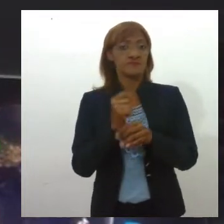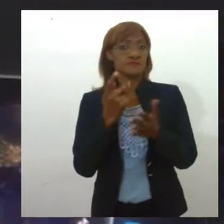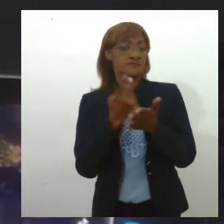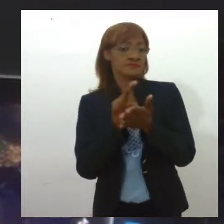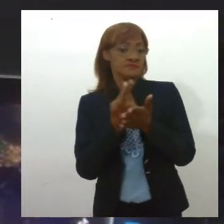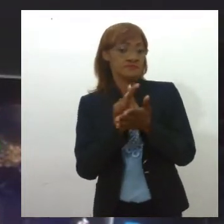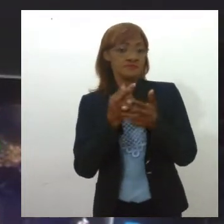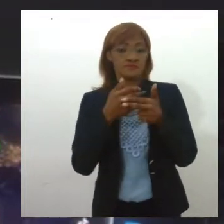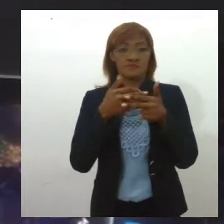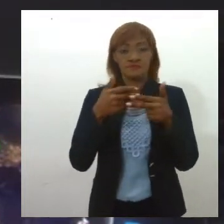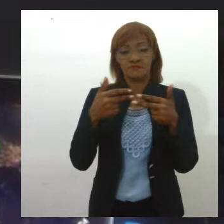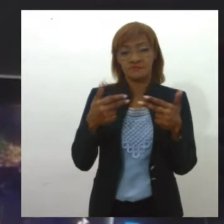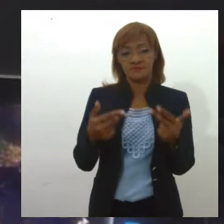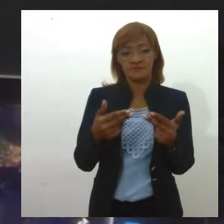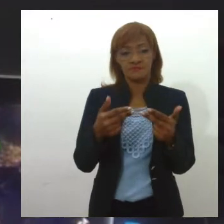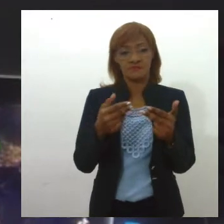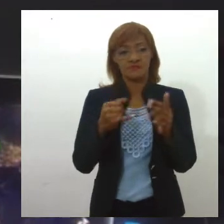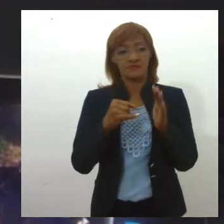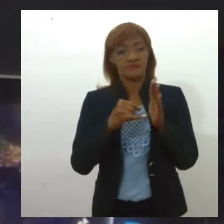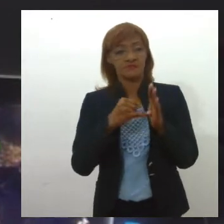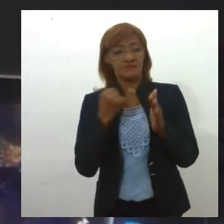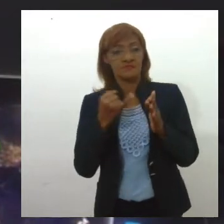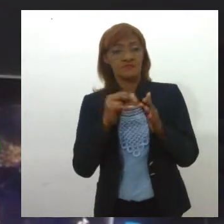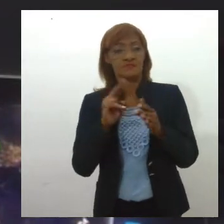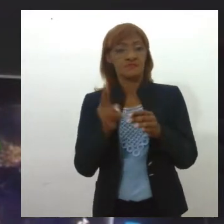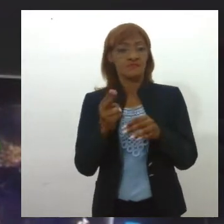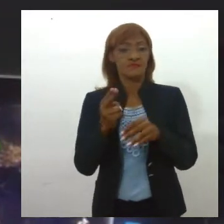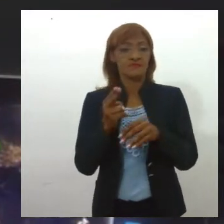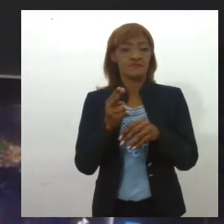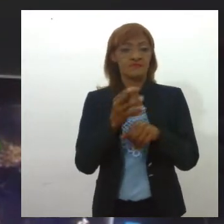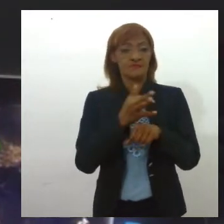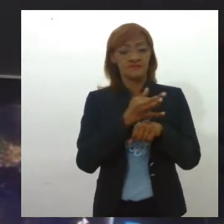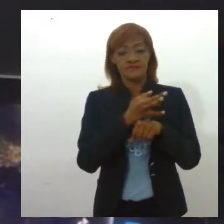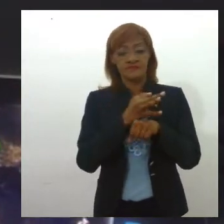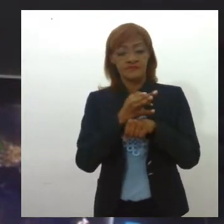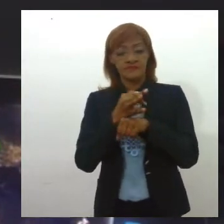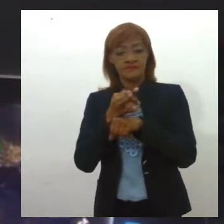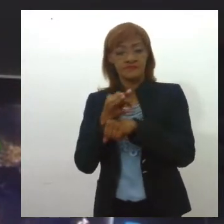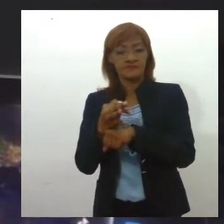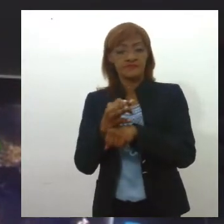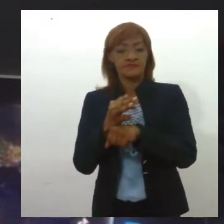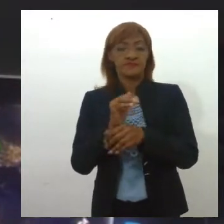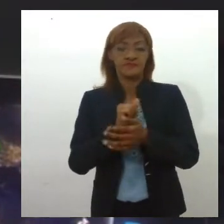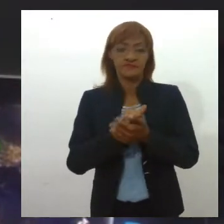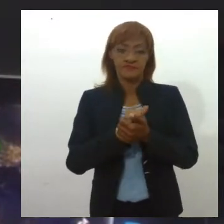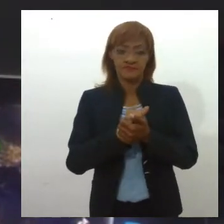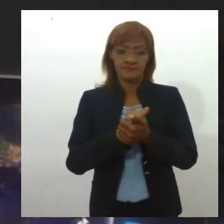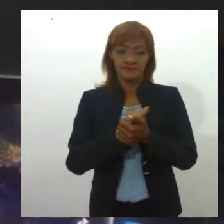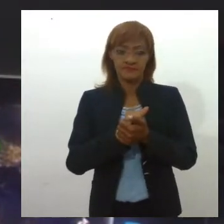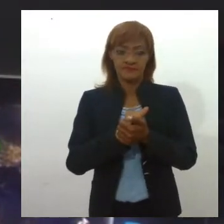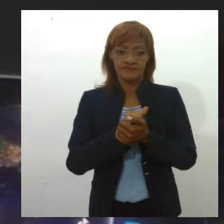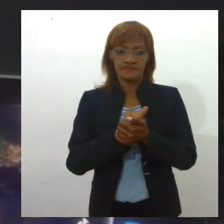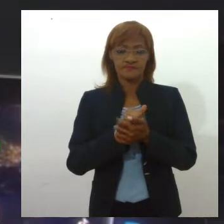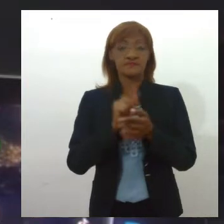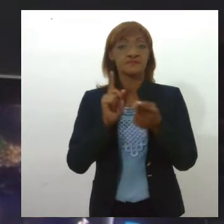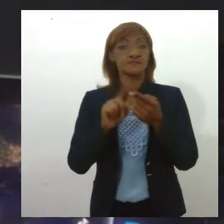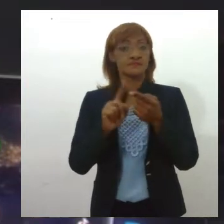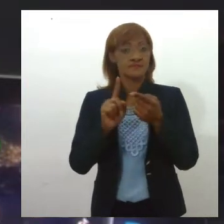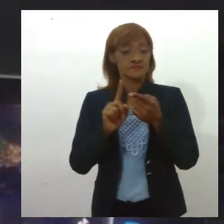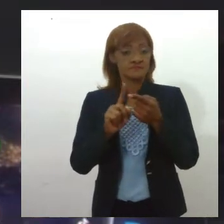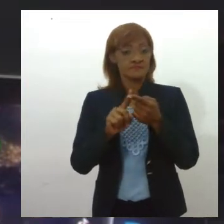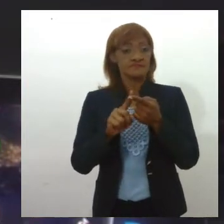algum ilícito contratual, cometeu alguma falta durante aquele elo empregatício, também acontece de forma